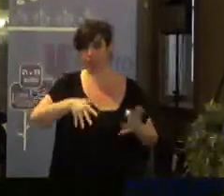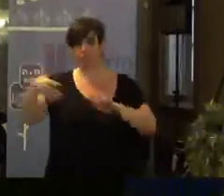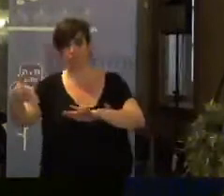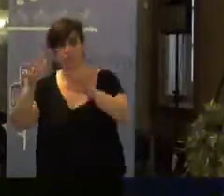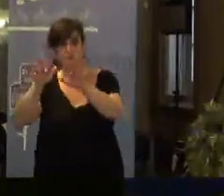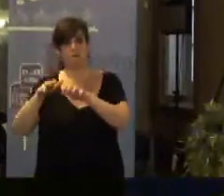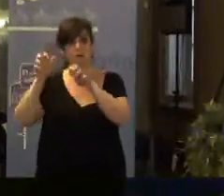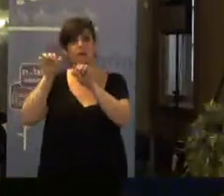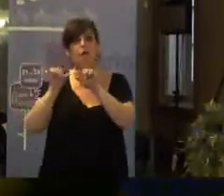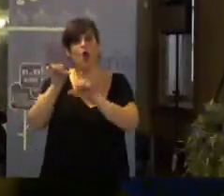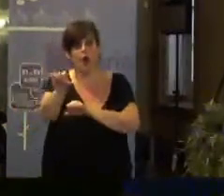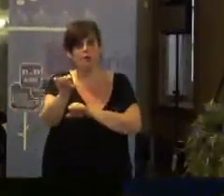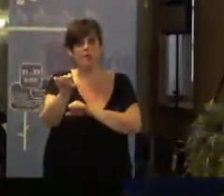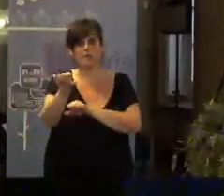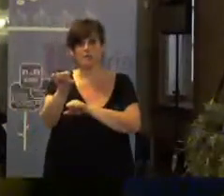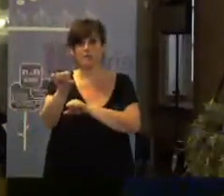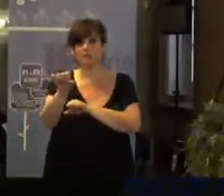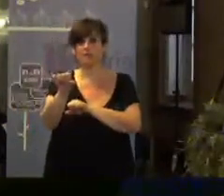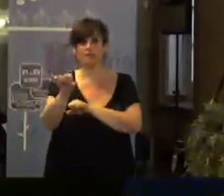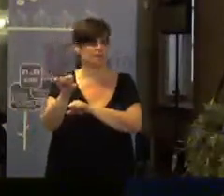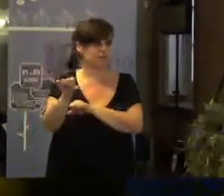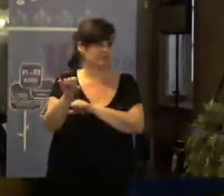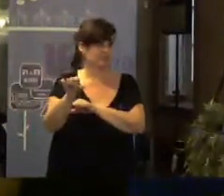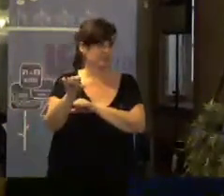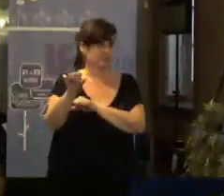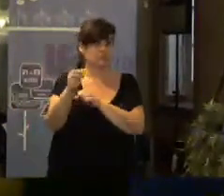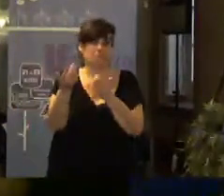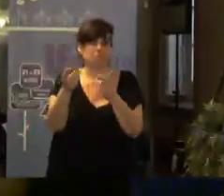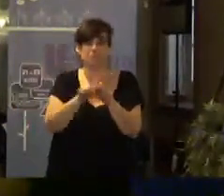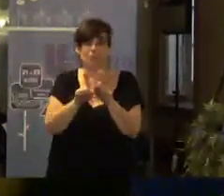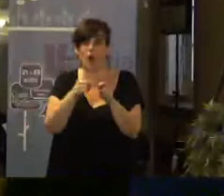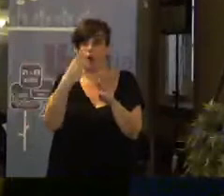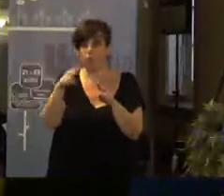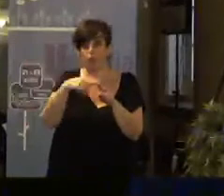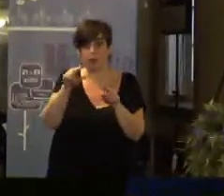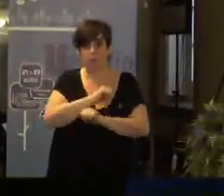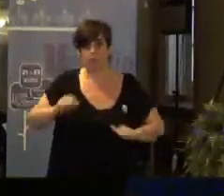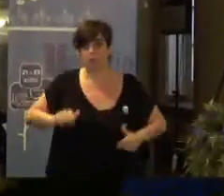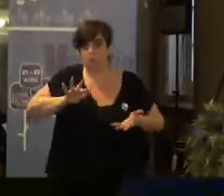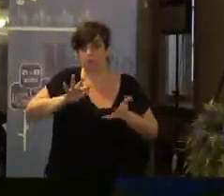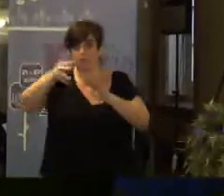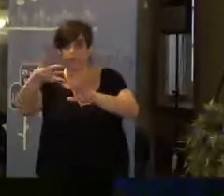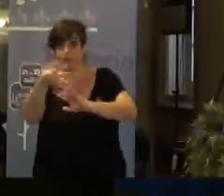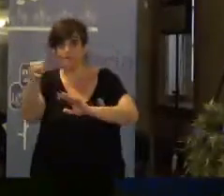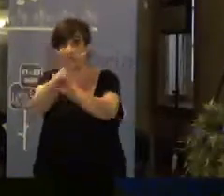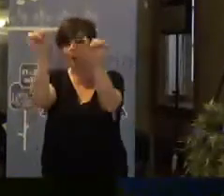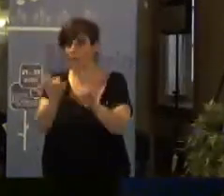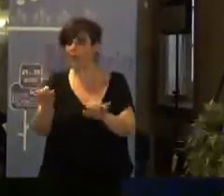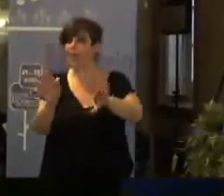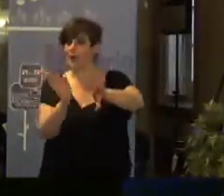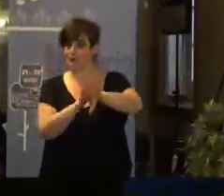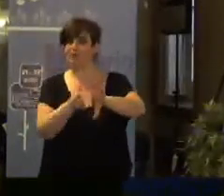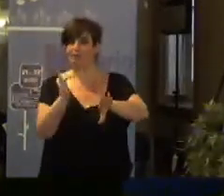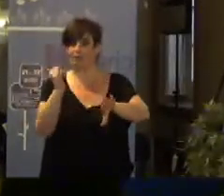ela transformou-se numa estrela da política portuguesa e numa referência à esquerda.